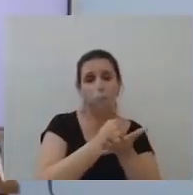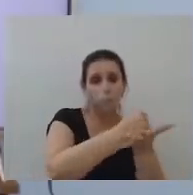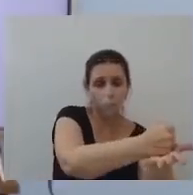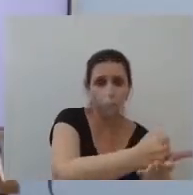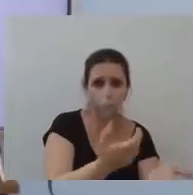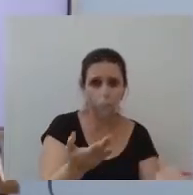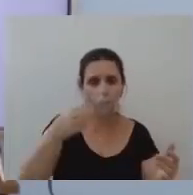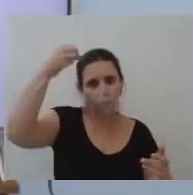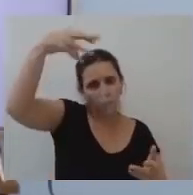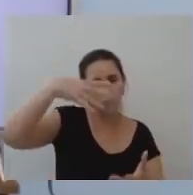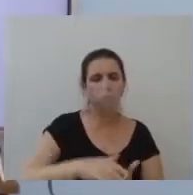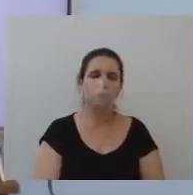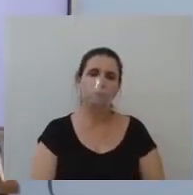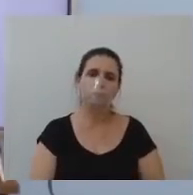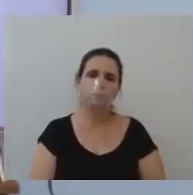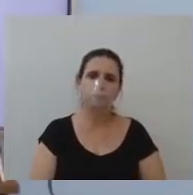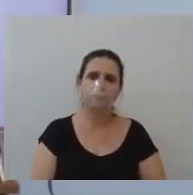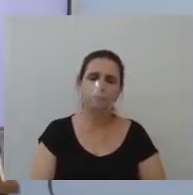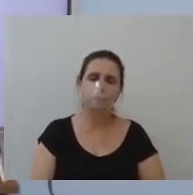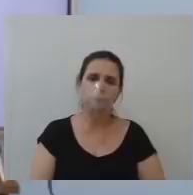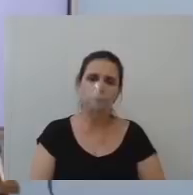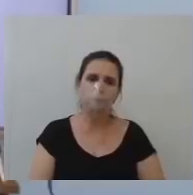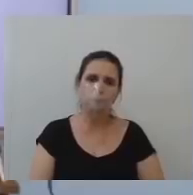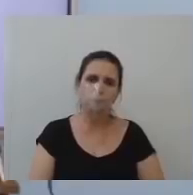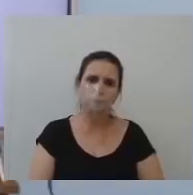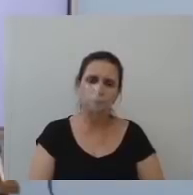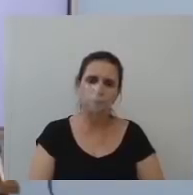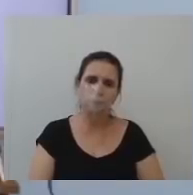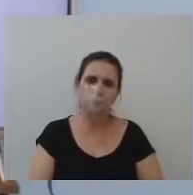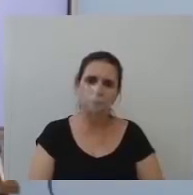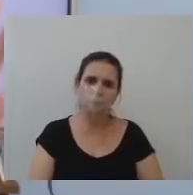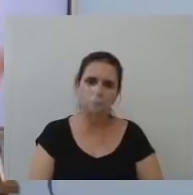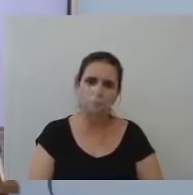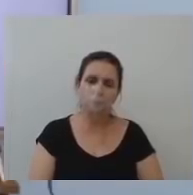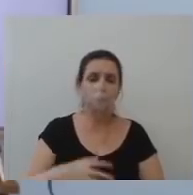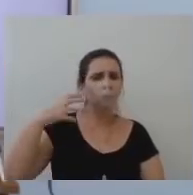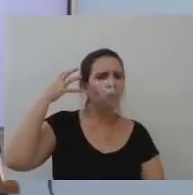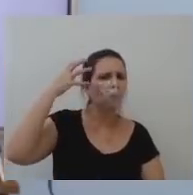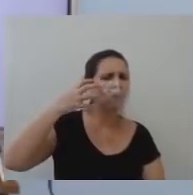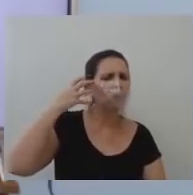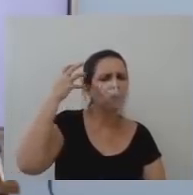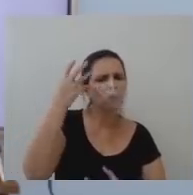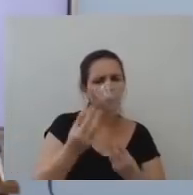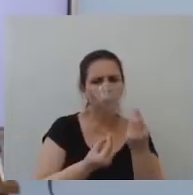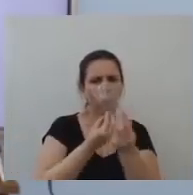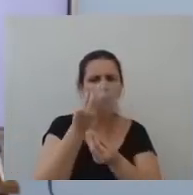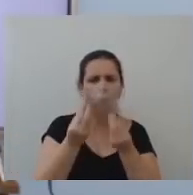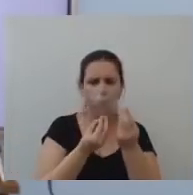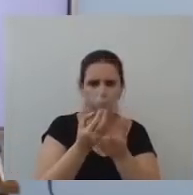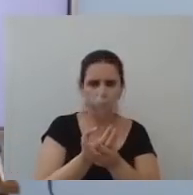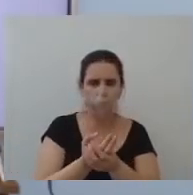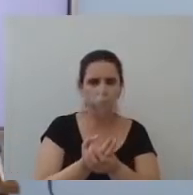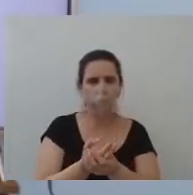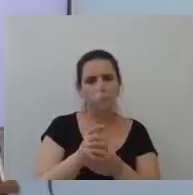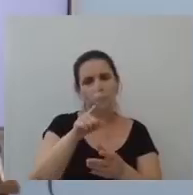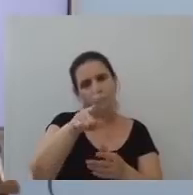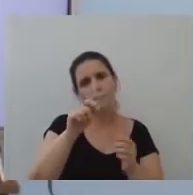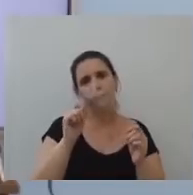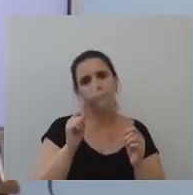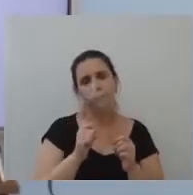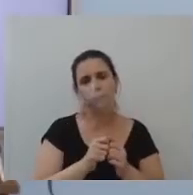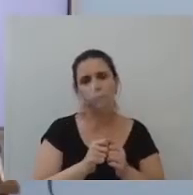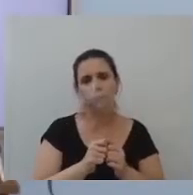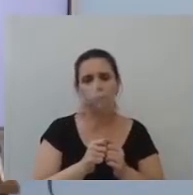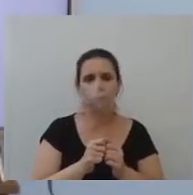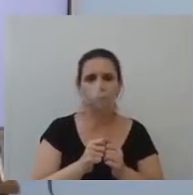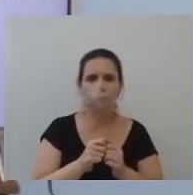questão de luz, tá certo? Em relação ao som. Vamos falar agora som. Esse daí a gente diz